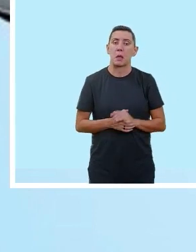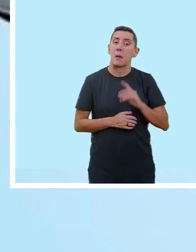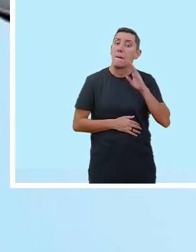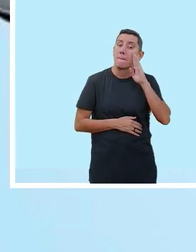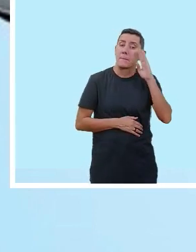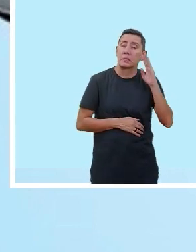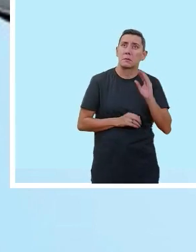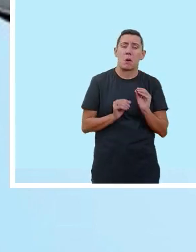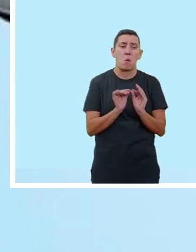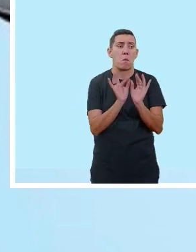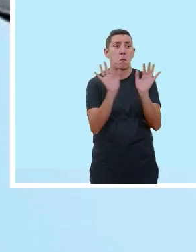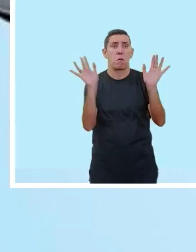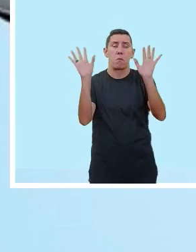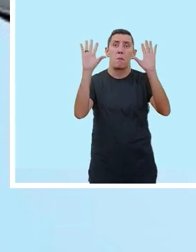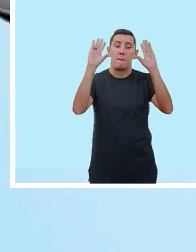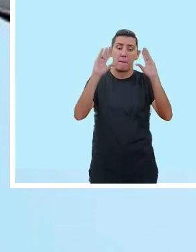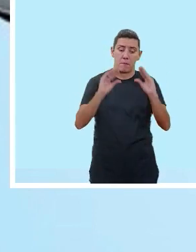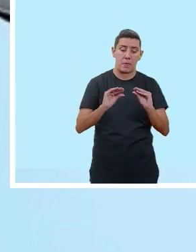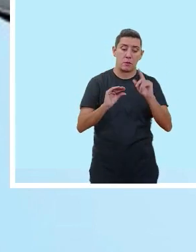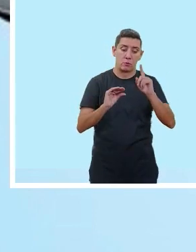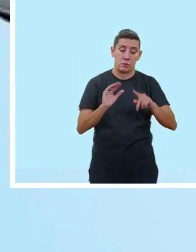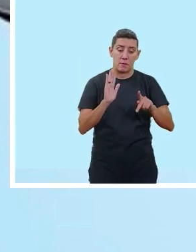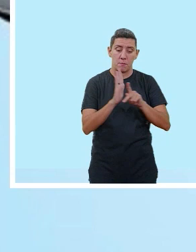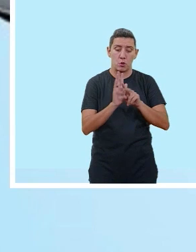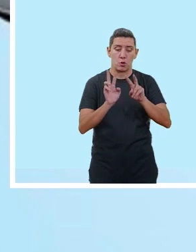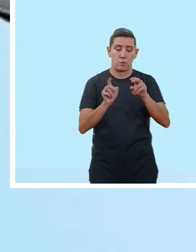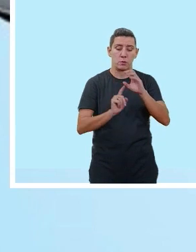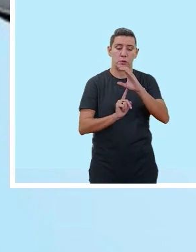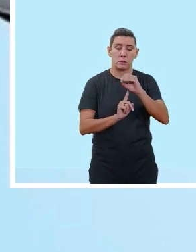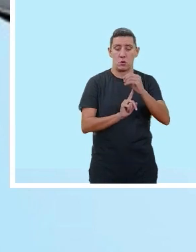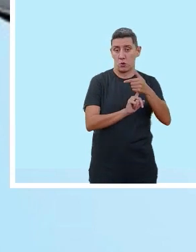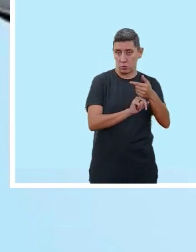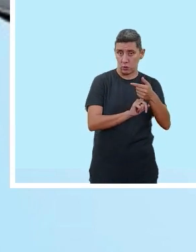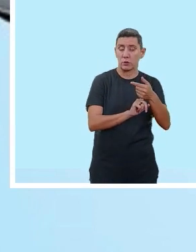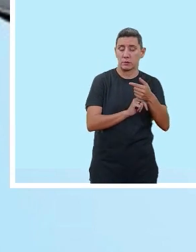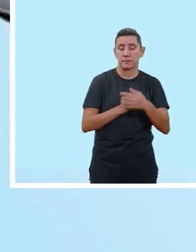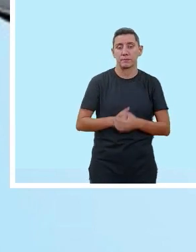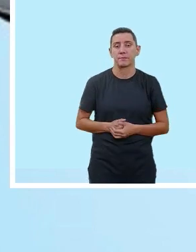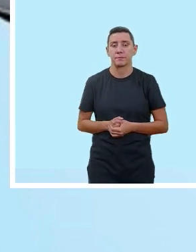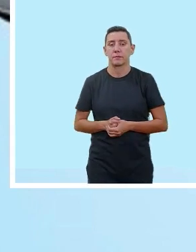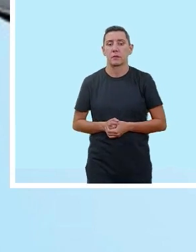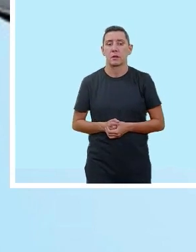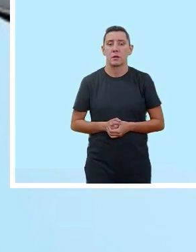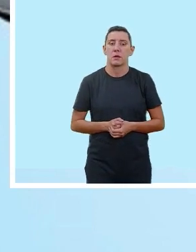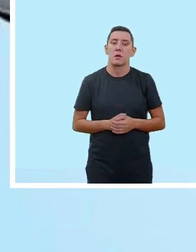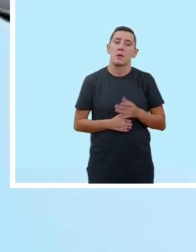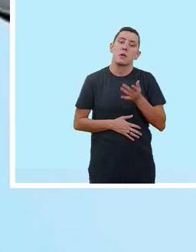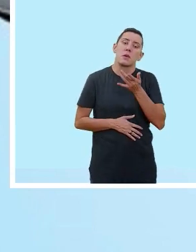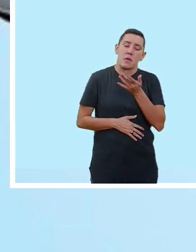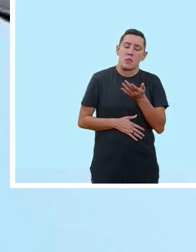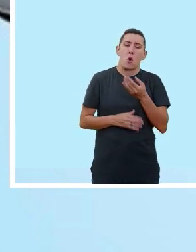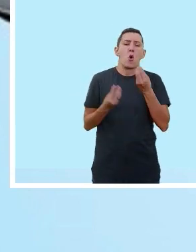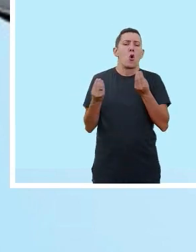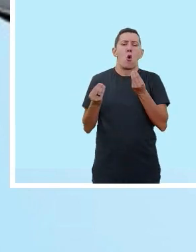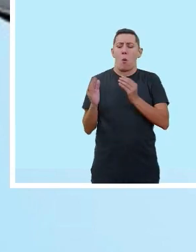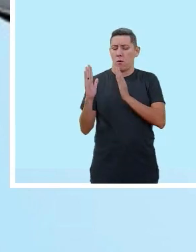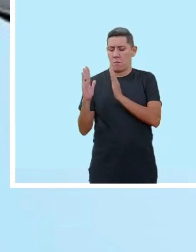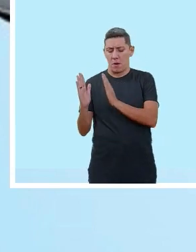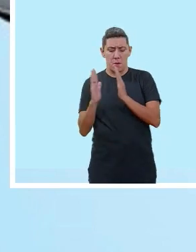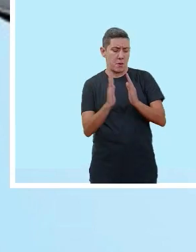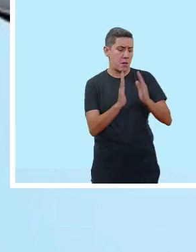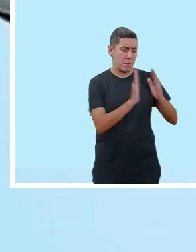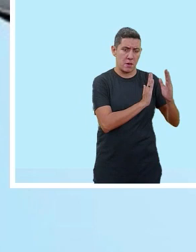nós temos um cronograma básico do que tem que acontecer, né? Então, por exemplo, para 2030, todos os novos